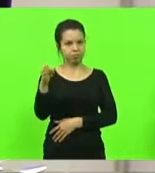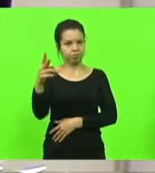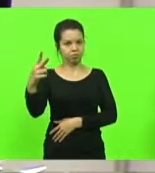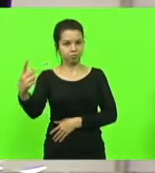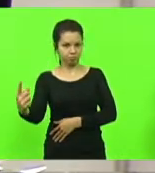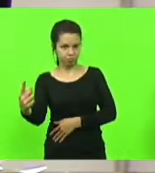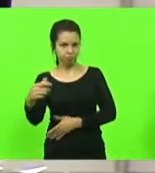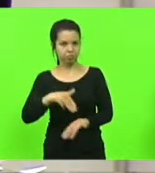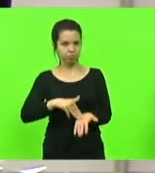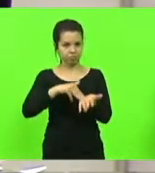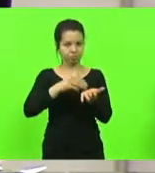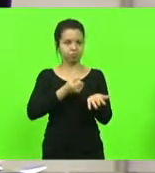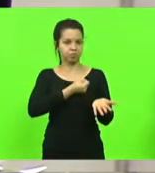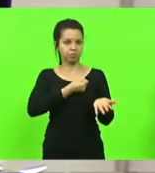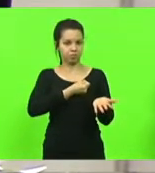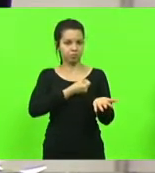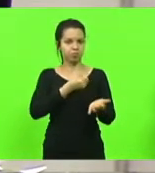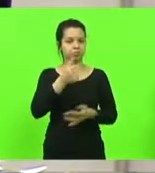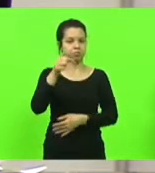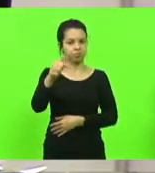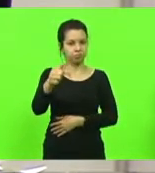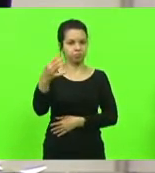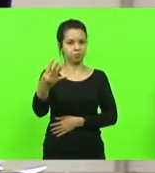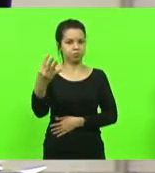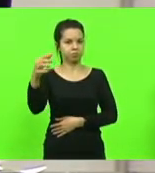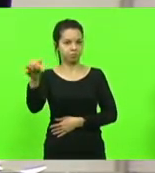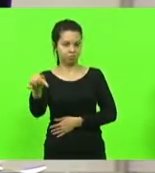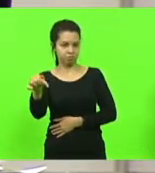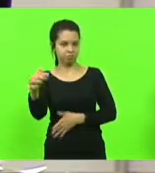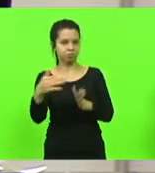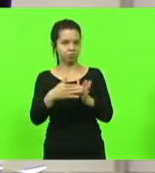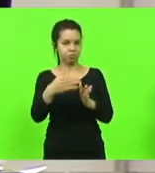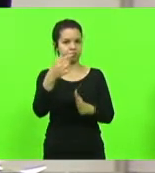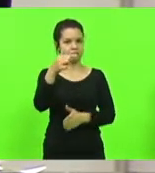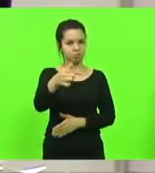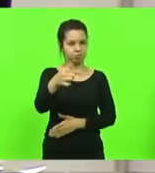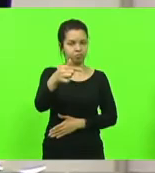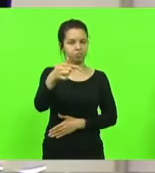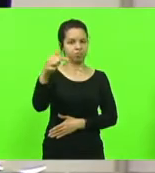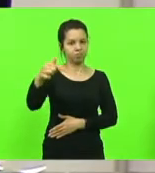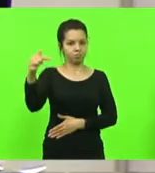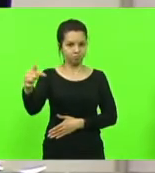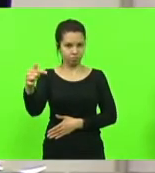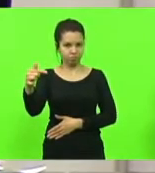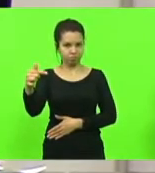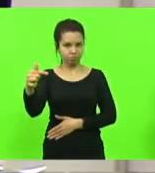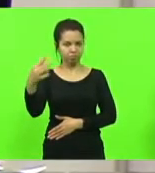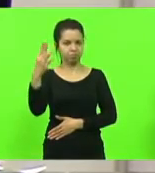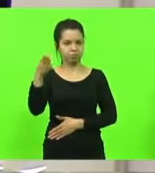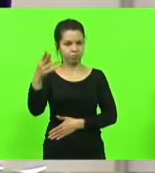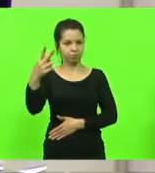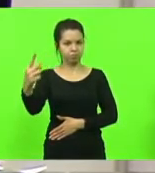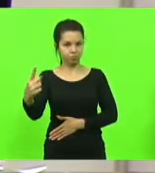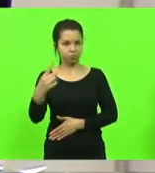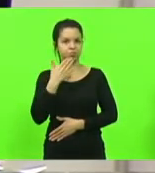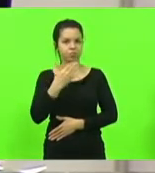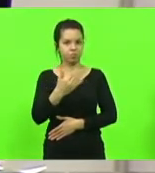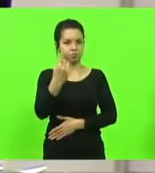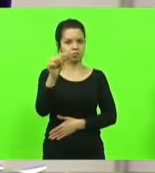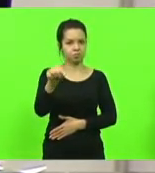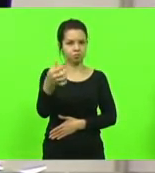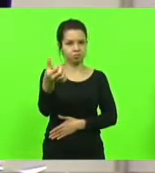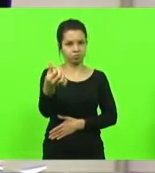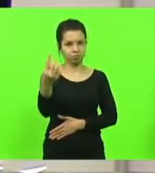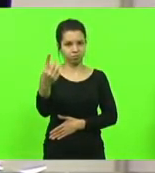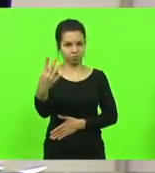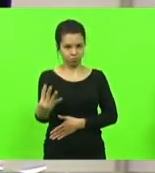as moções números 743 a 777 de 2021 e o requerimento 1614